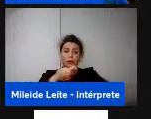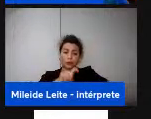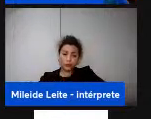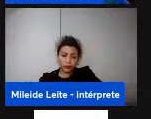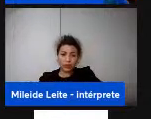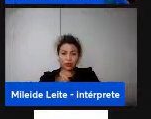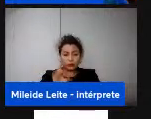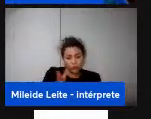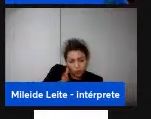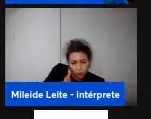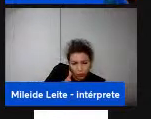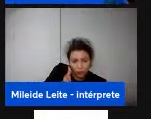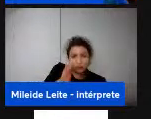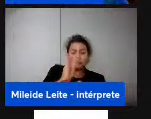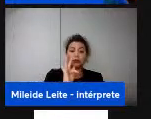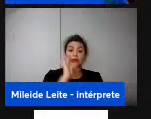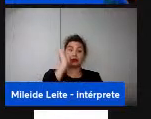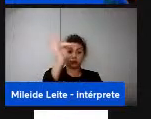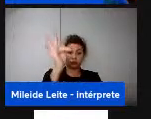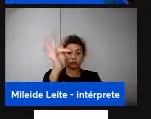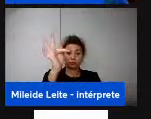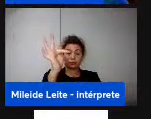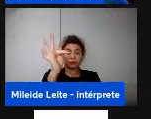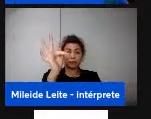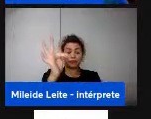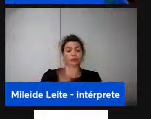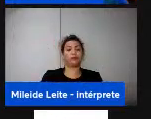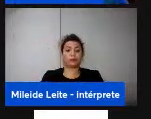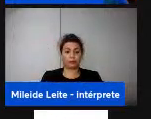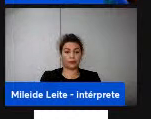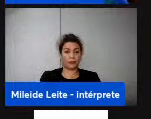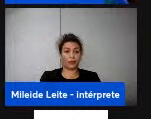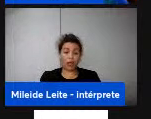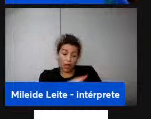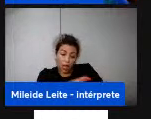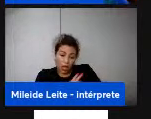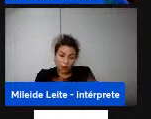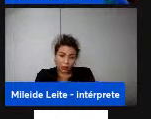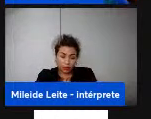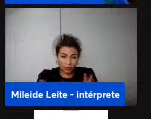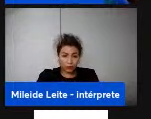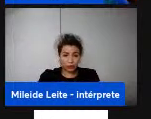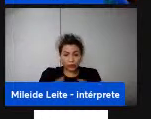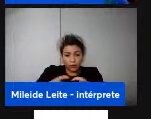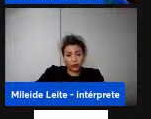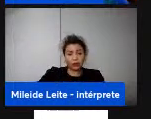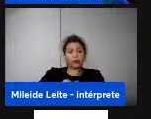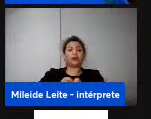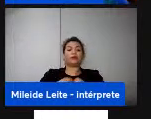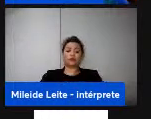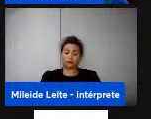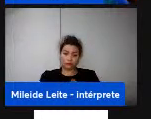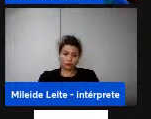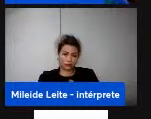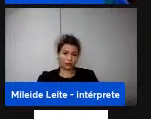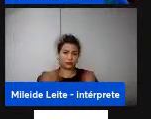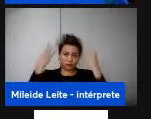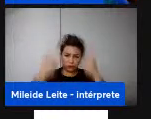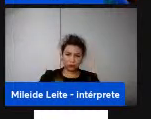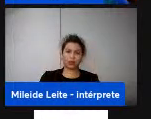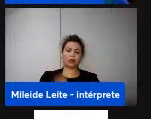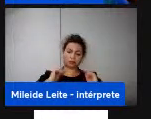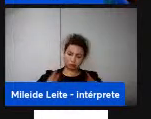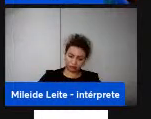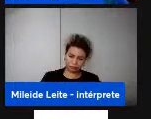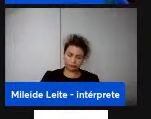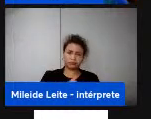na direção do futuro, né, e a organização que os seres vivos apresentam? Né? O